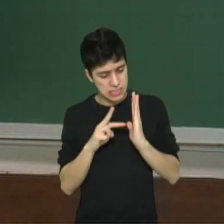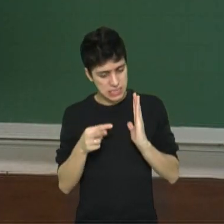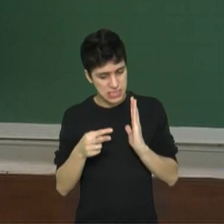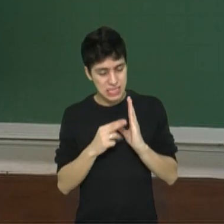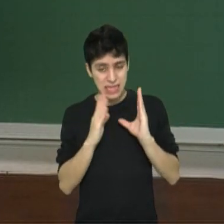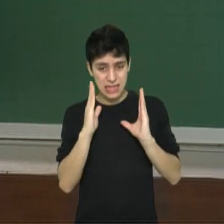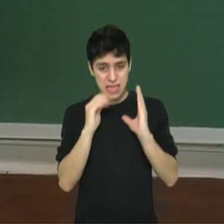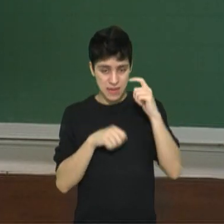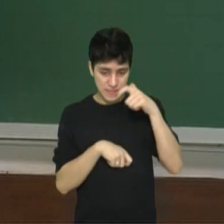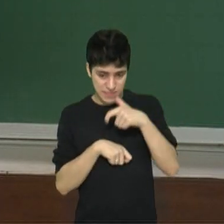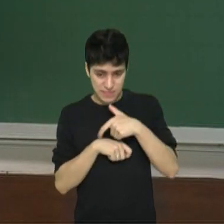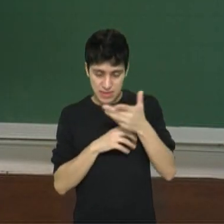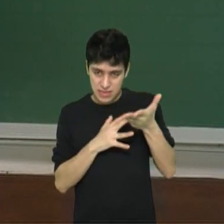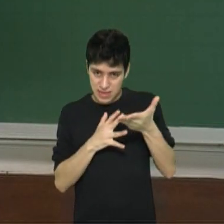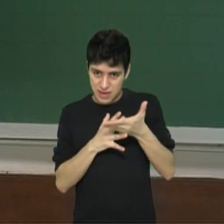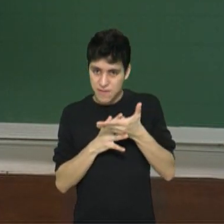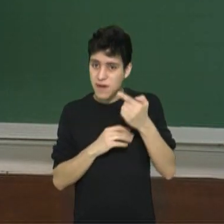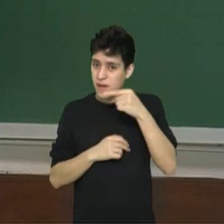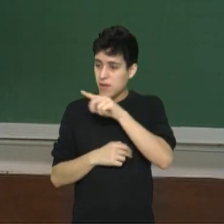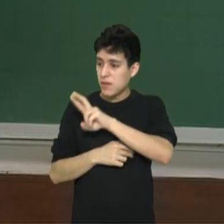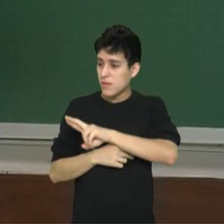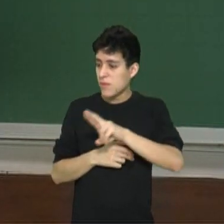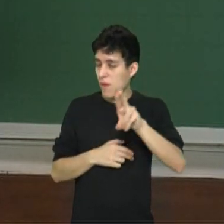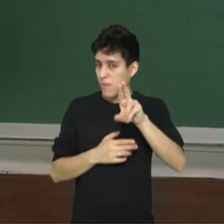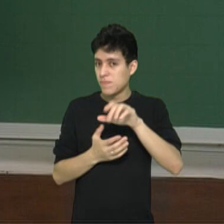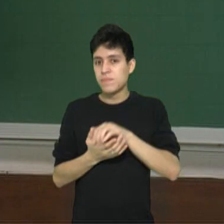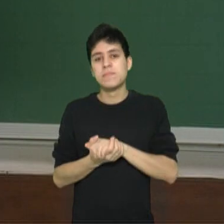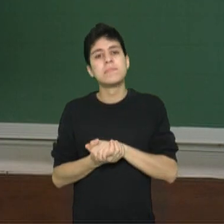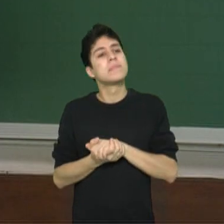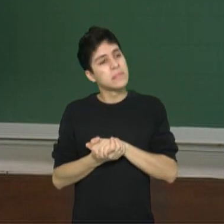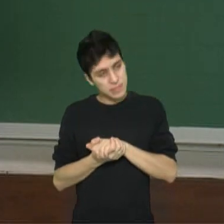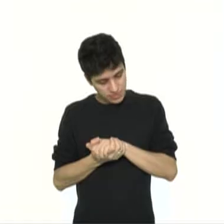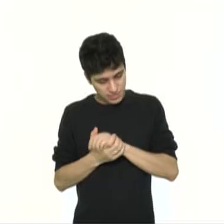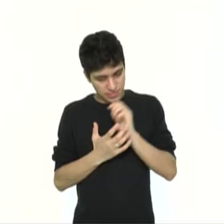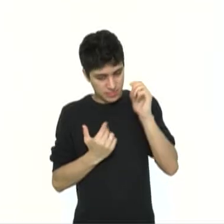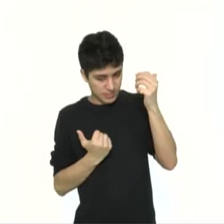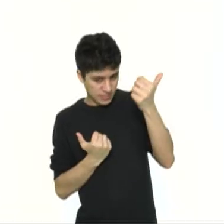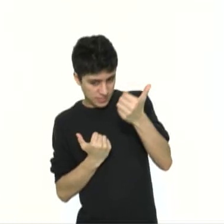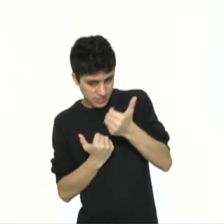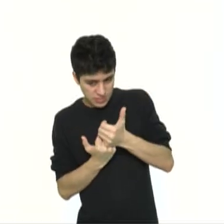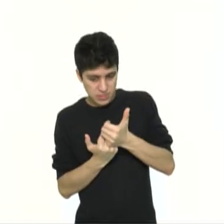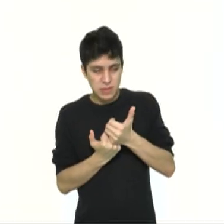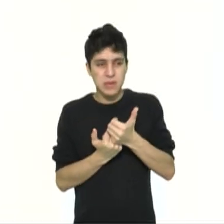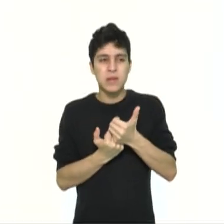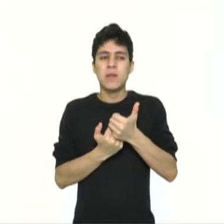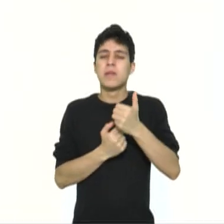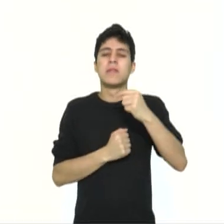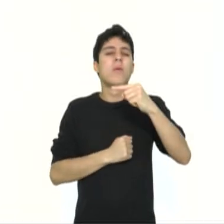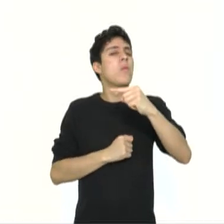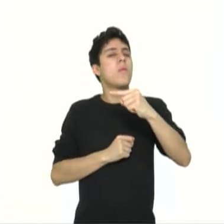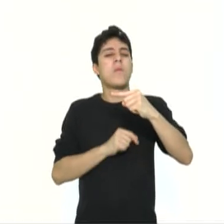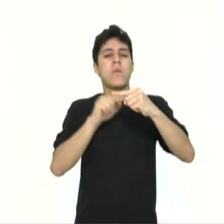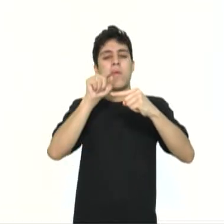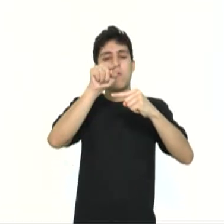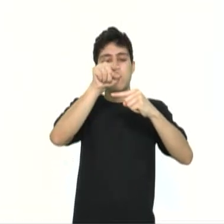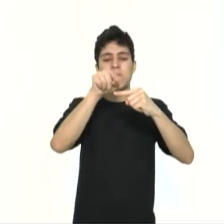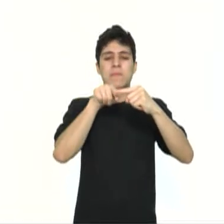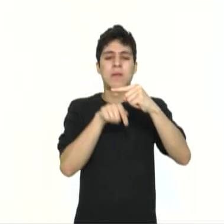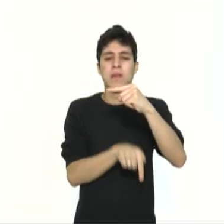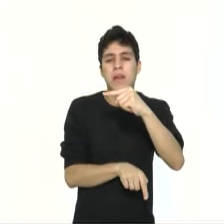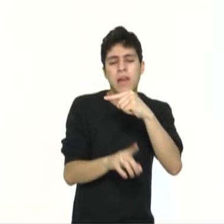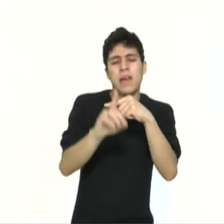intervalo de tempo que ele gastou nessa prova. Então, a gente substitui e passa a dividir o deslocamento pelo